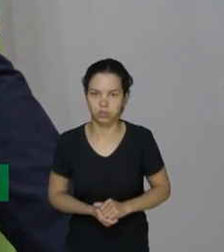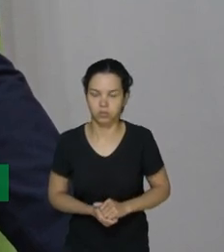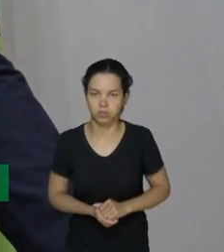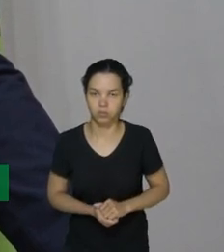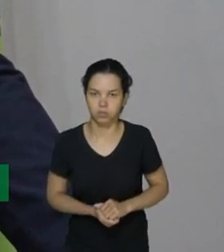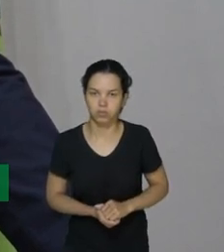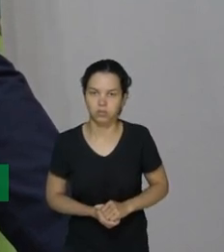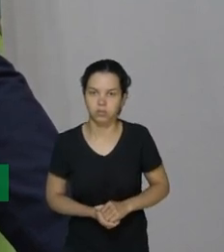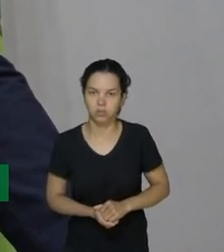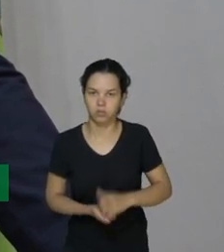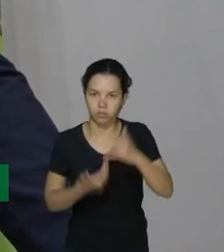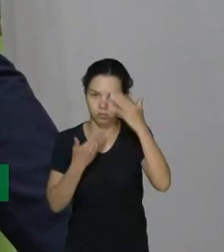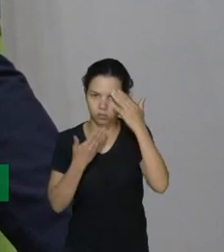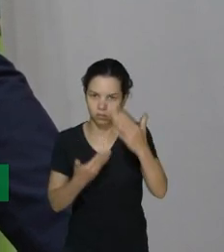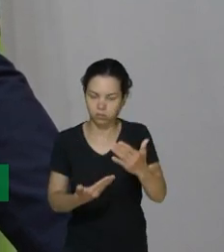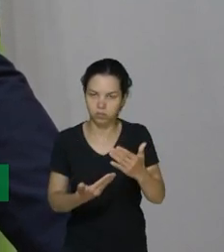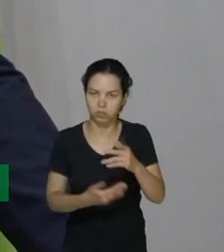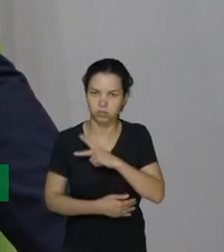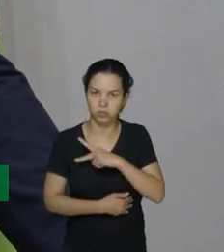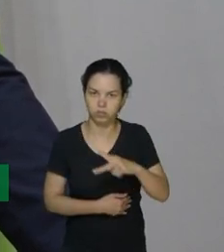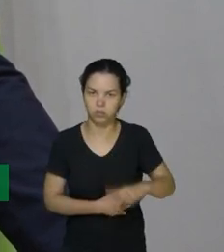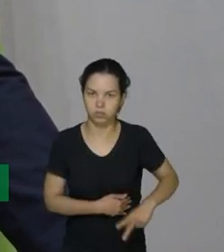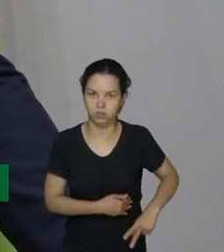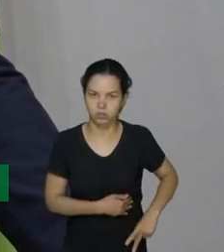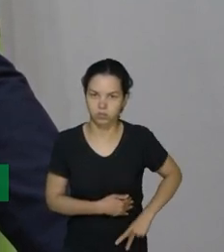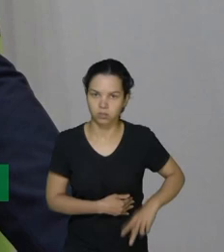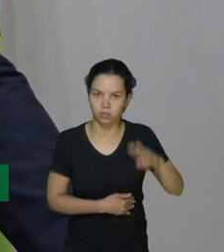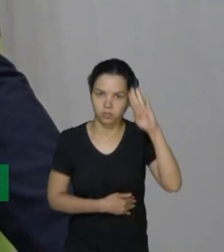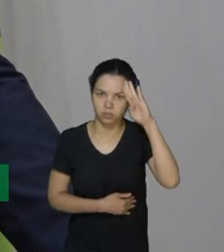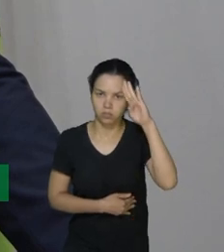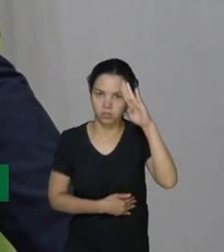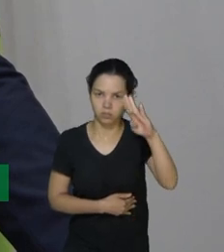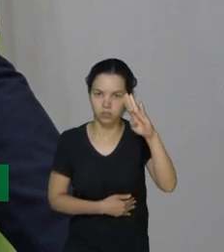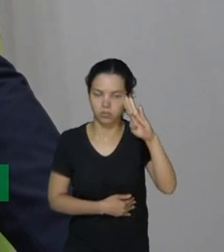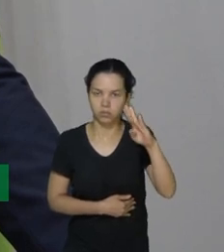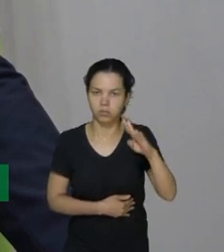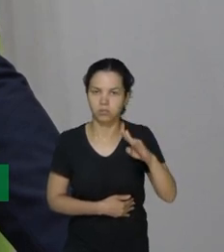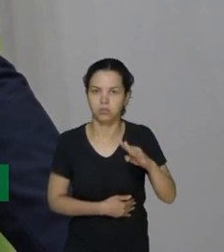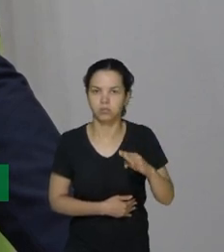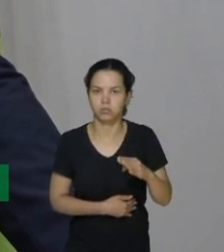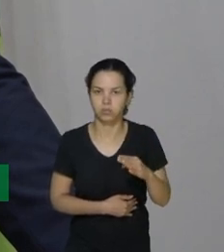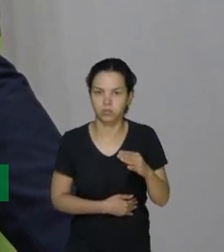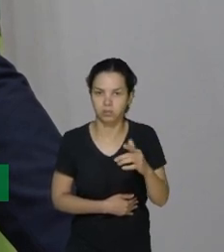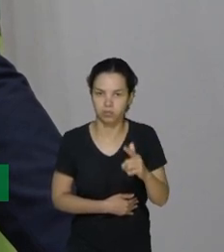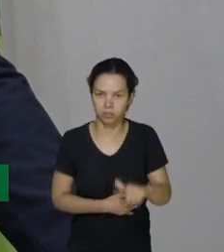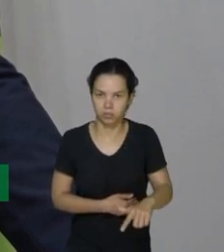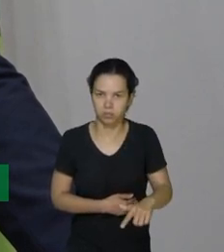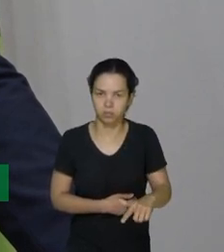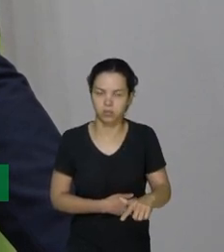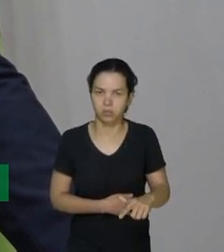Então eu agradeço ao meu presidente, Jair Messias Bolsonaro, que mais uma vez franqueou